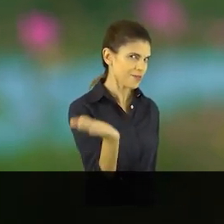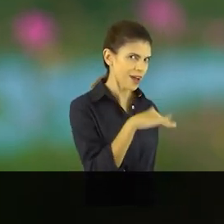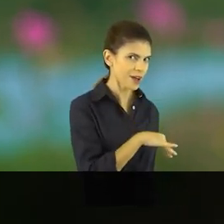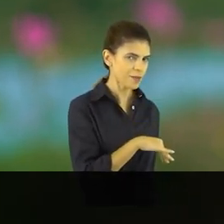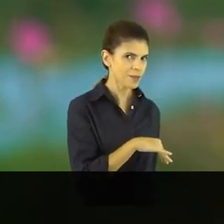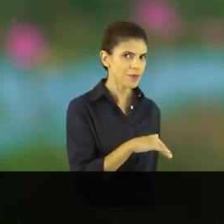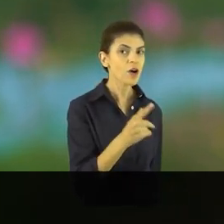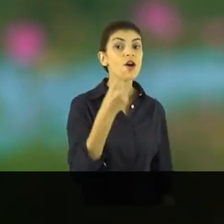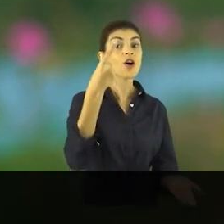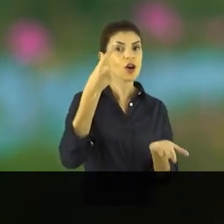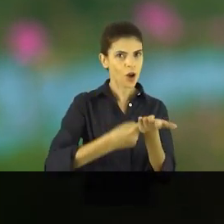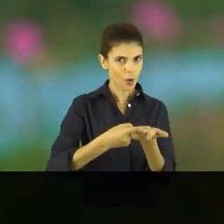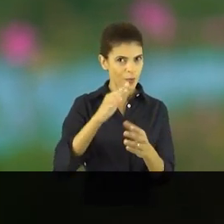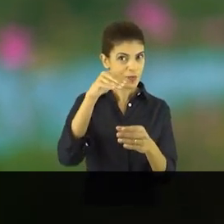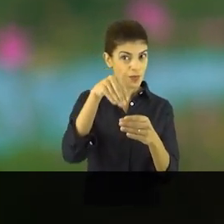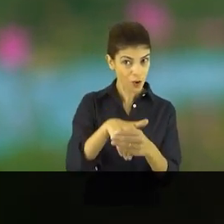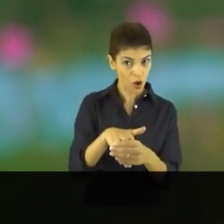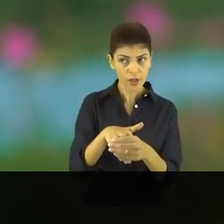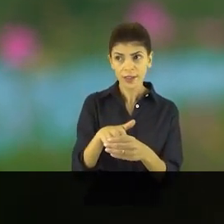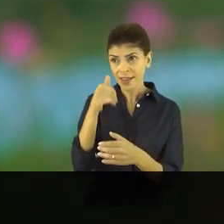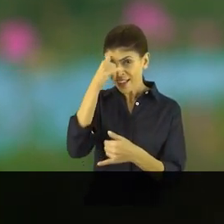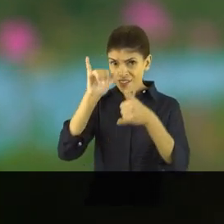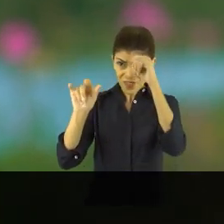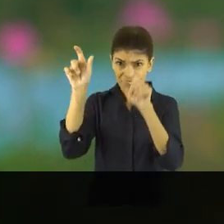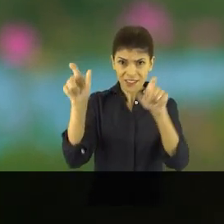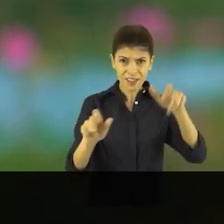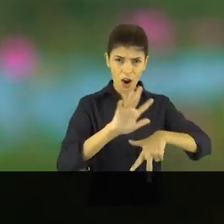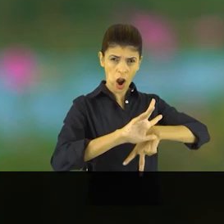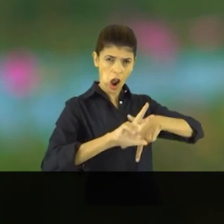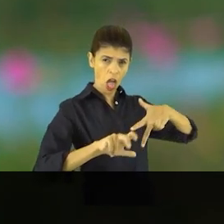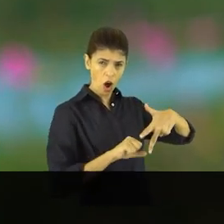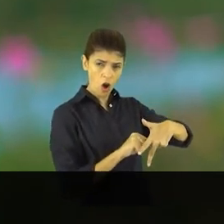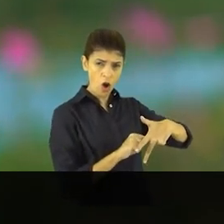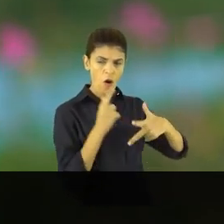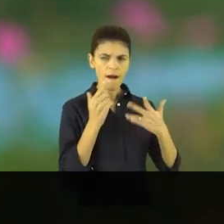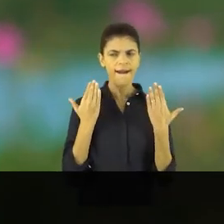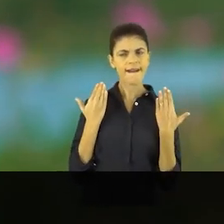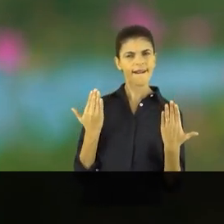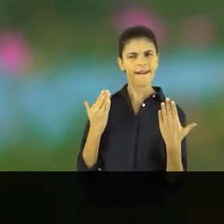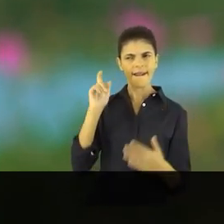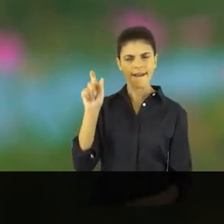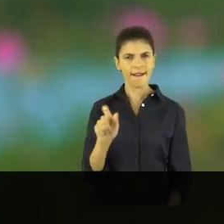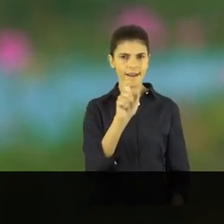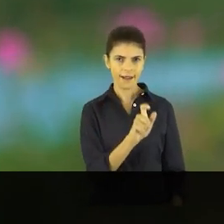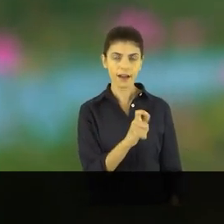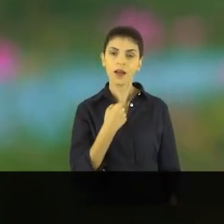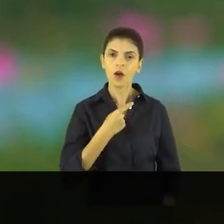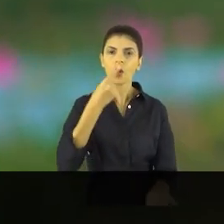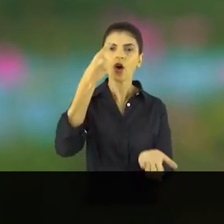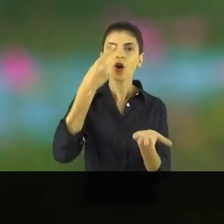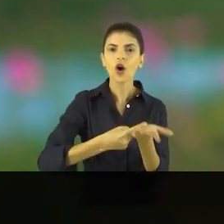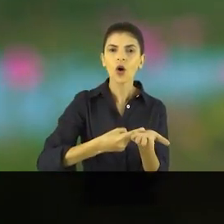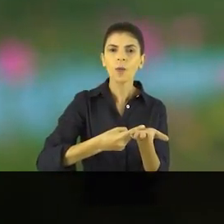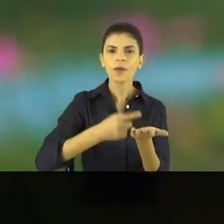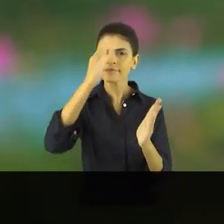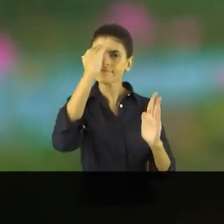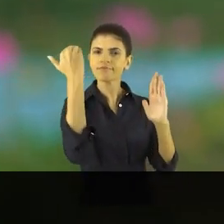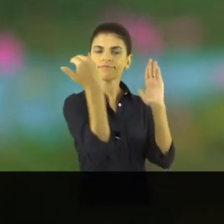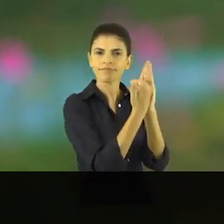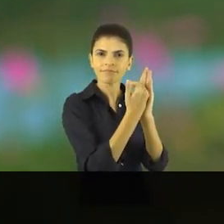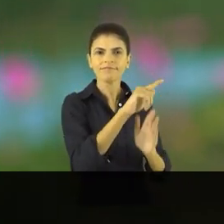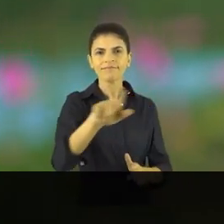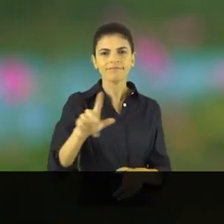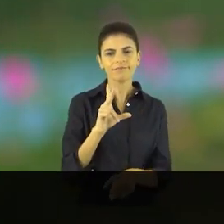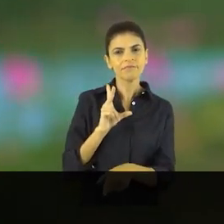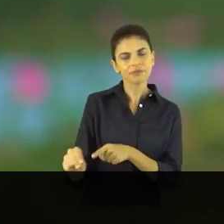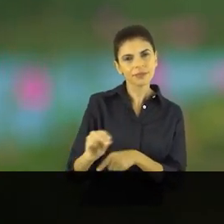Estava mais para santarrão. Combater a corrupção é um papel de todos nós e uma das armas mais eficientes é o